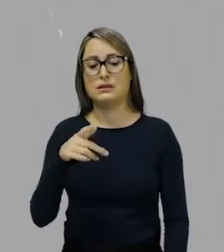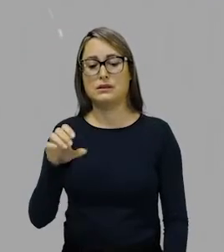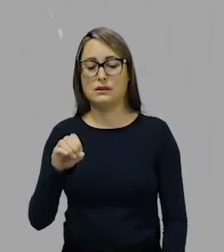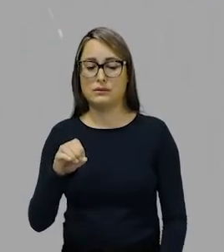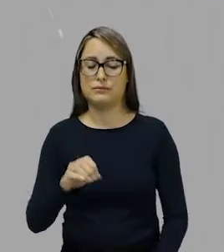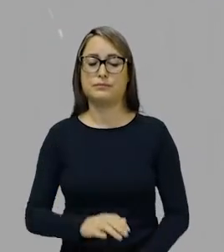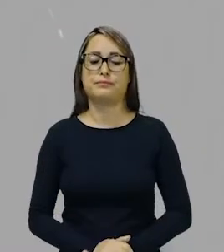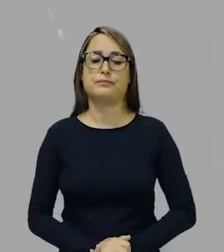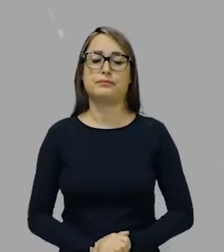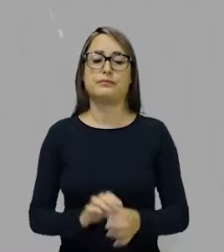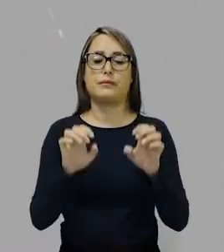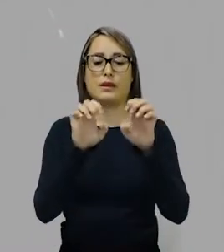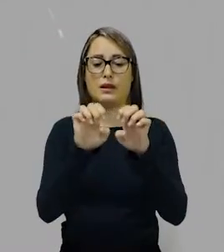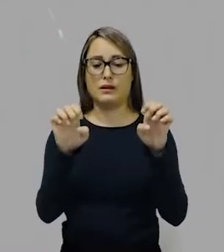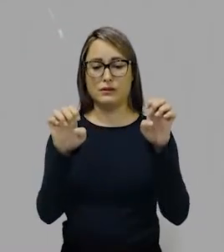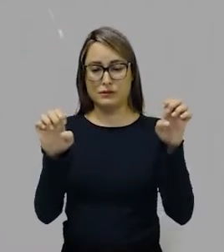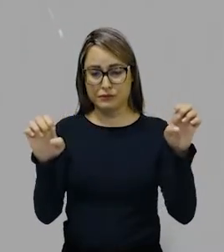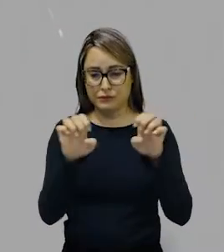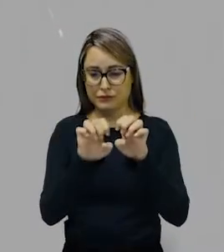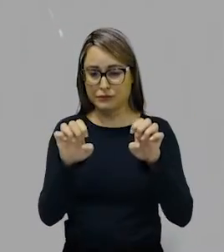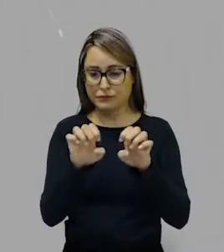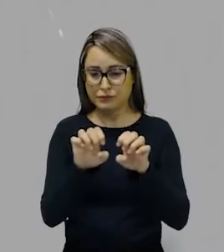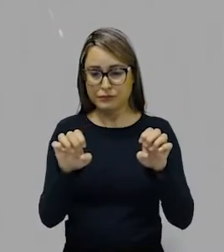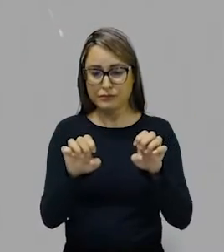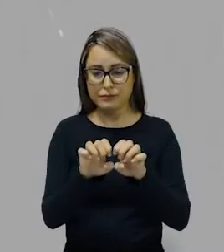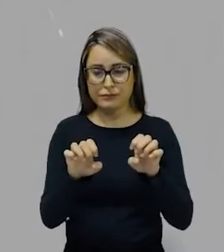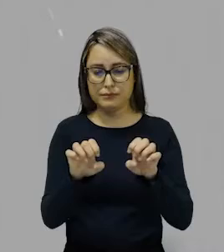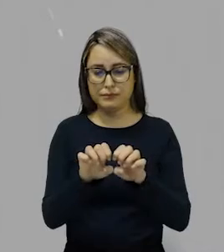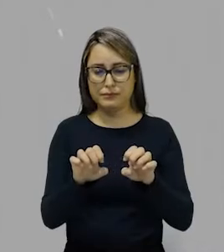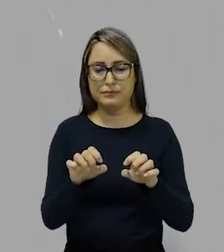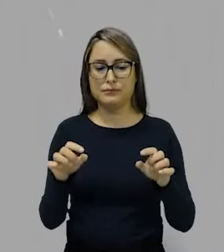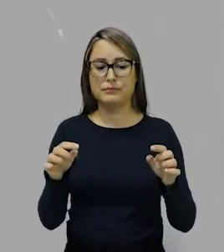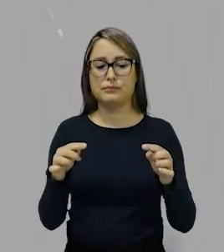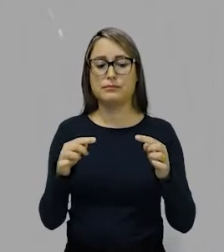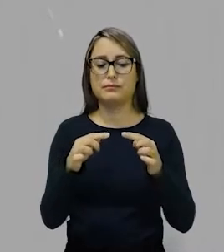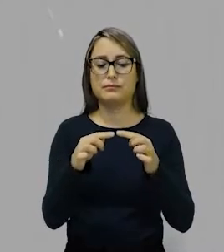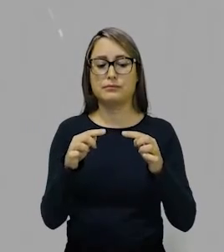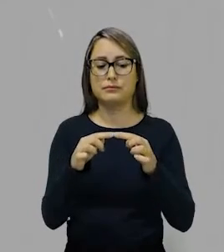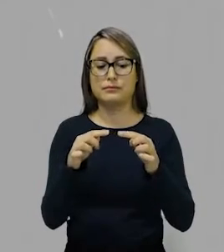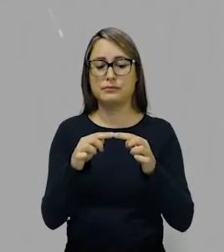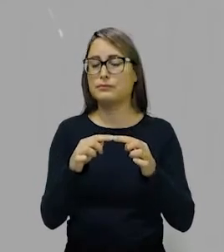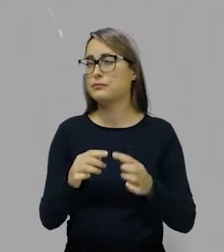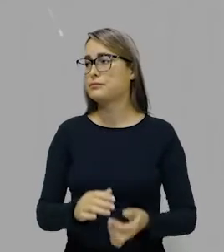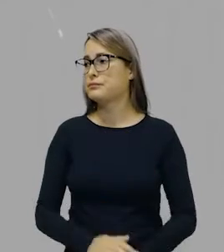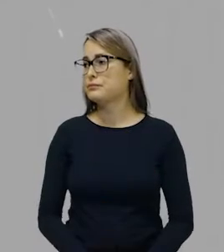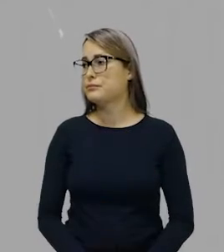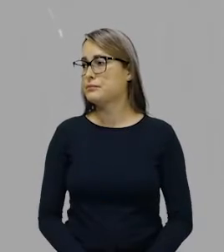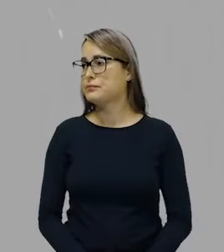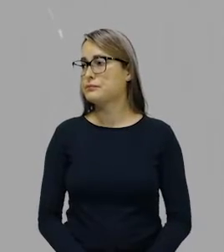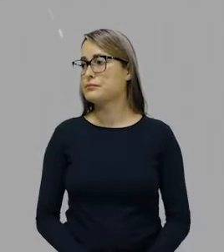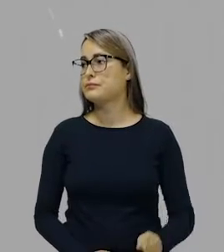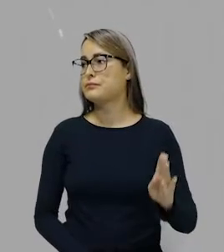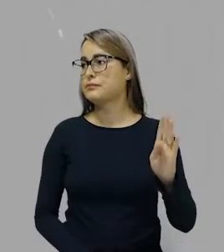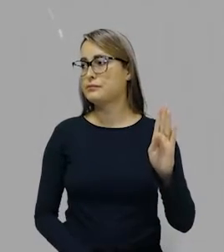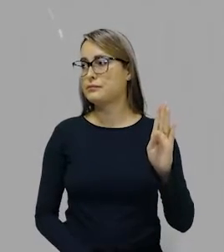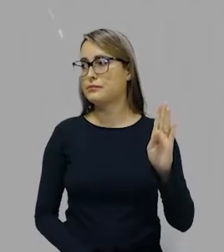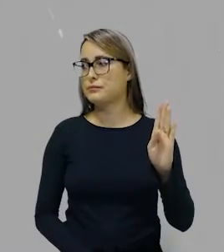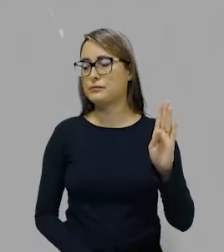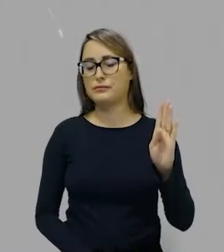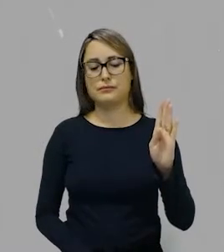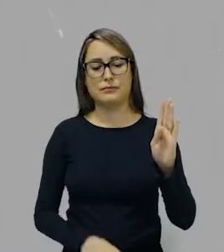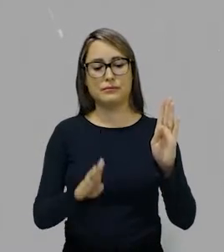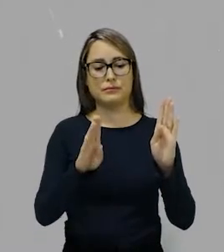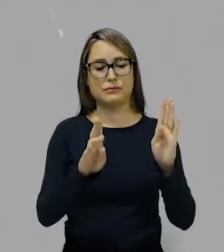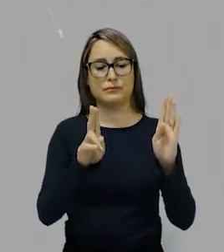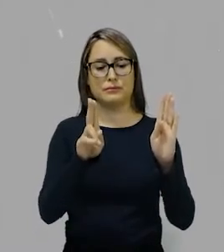essa estrutura que aparece para você é a etilpropilamina. Quem vai ser o isômero dele? Letra B,